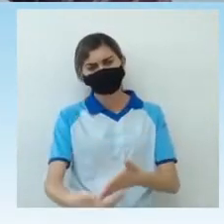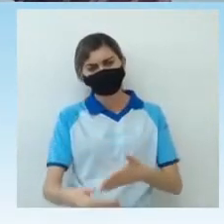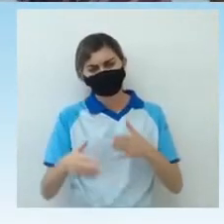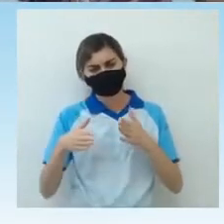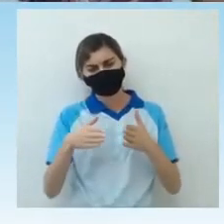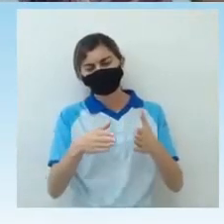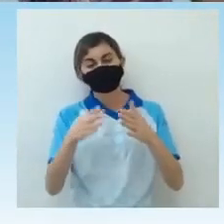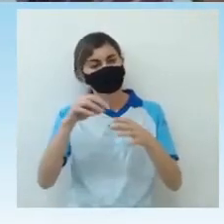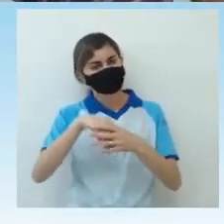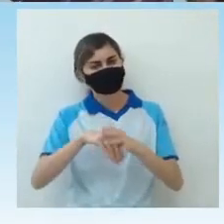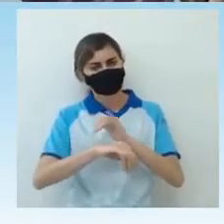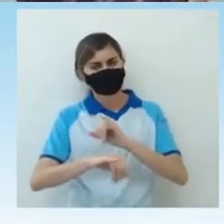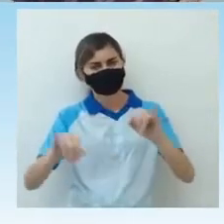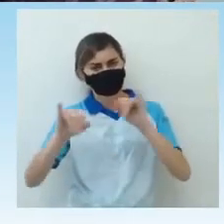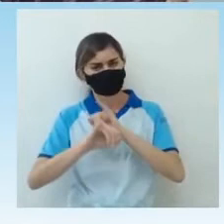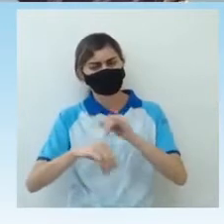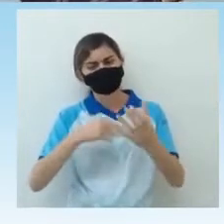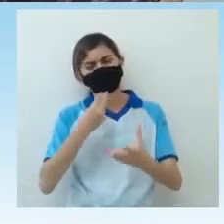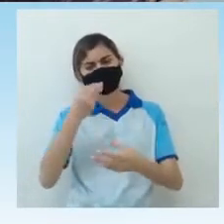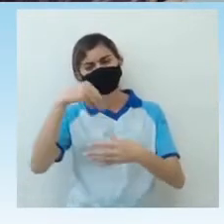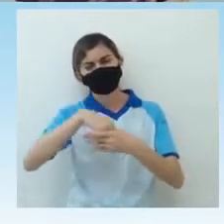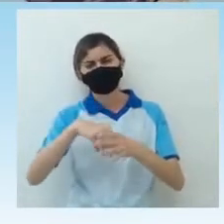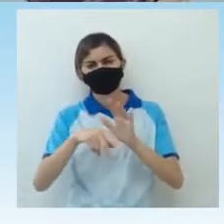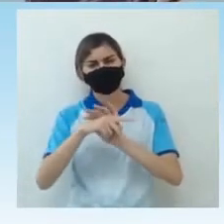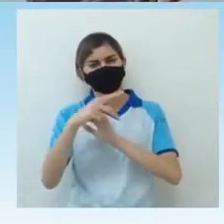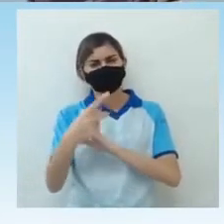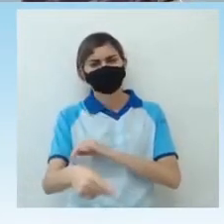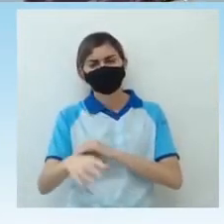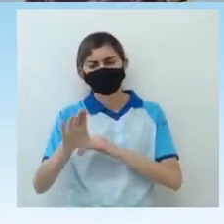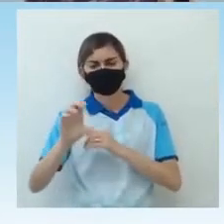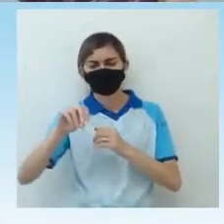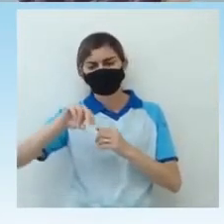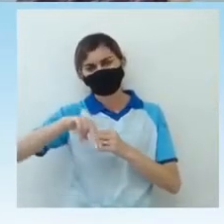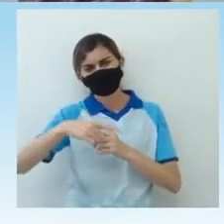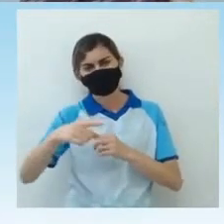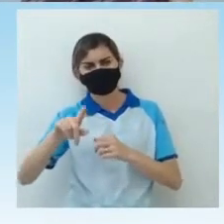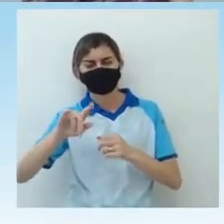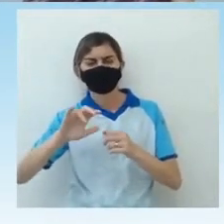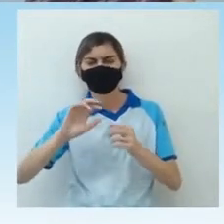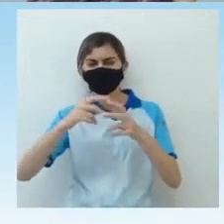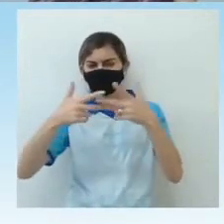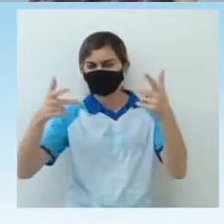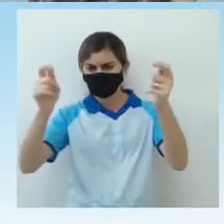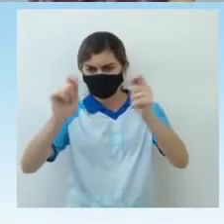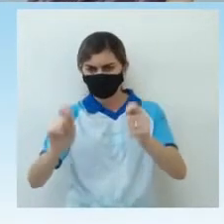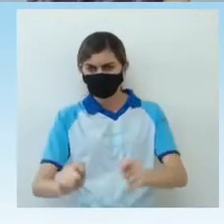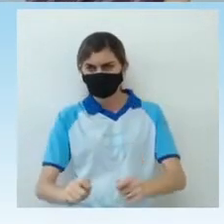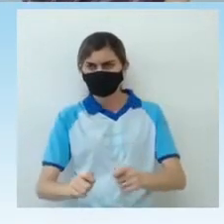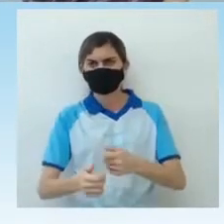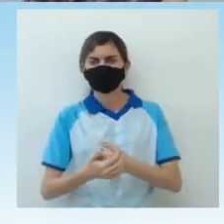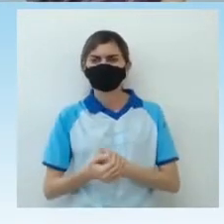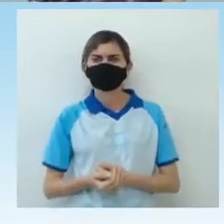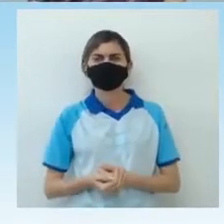produção, tanto para a divulgação como dentro da própria concepção do objeto artístico.